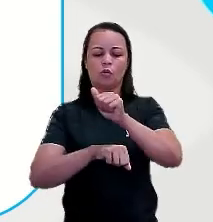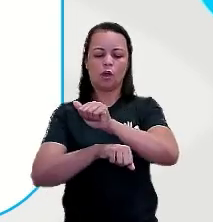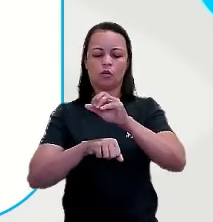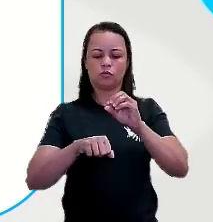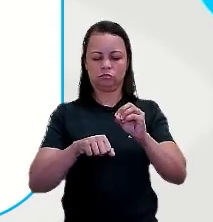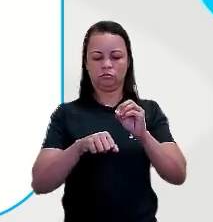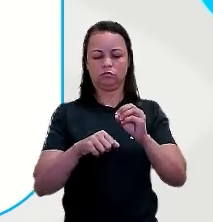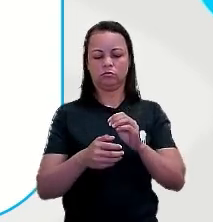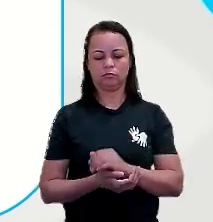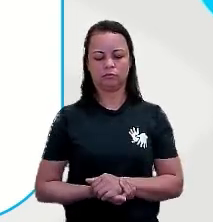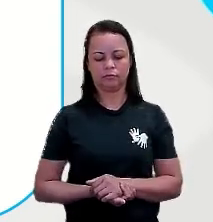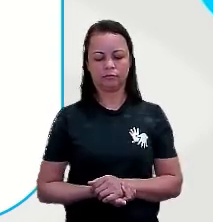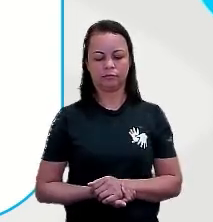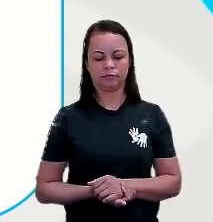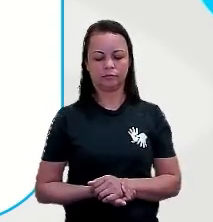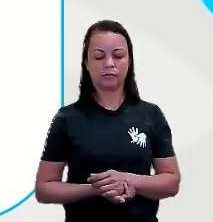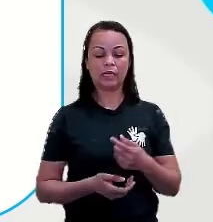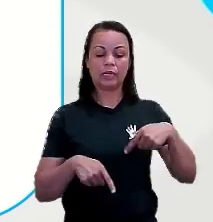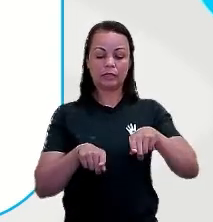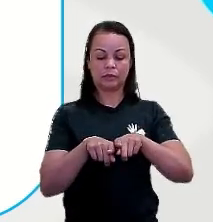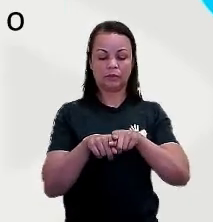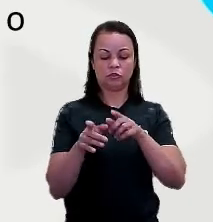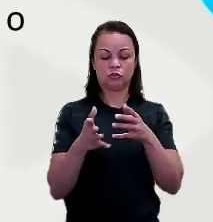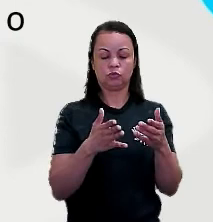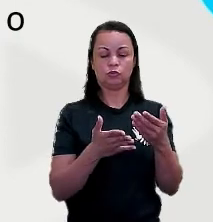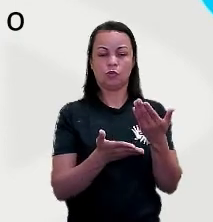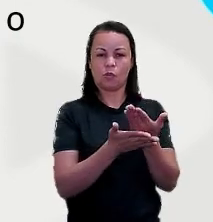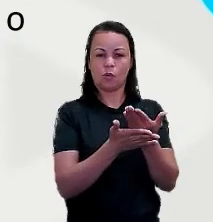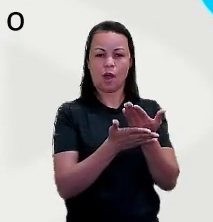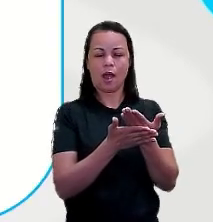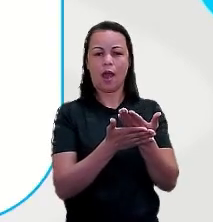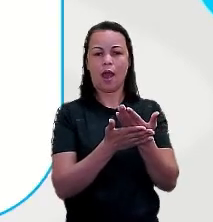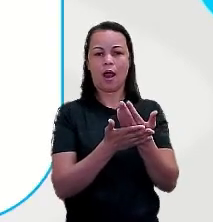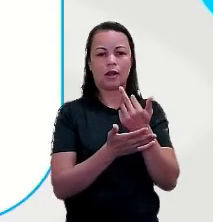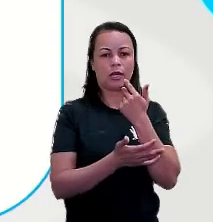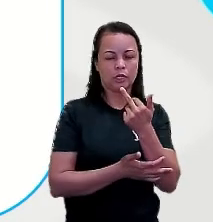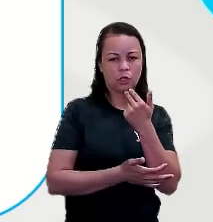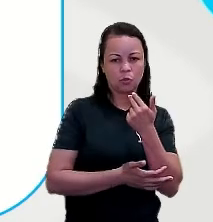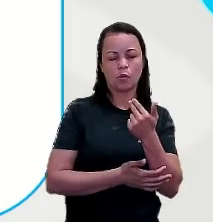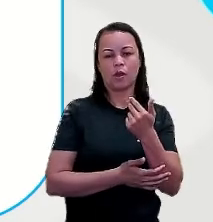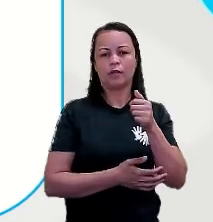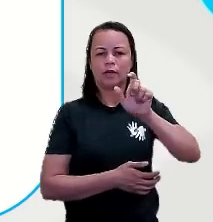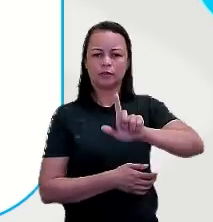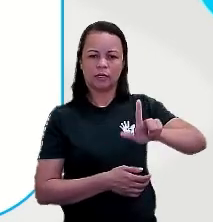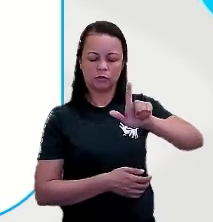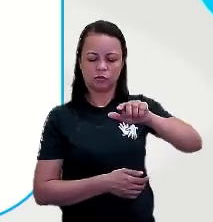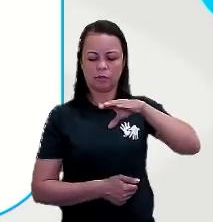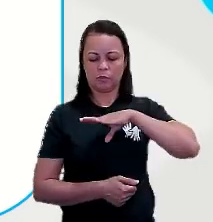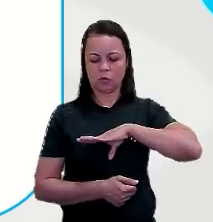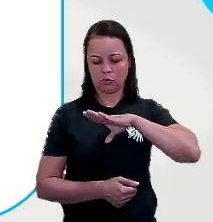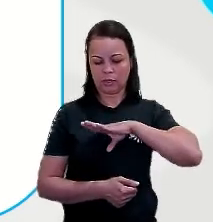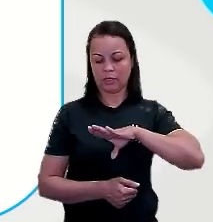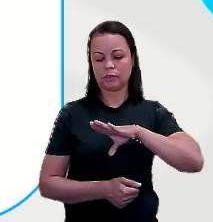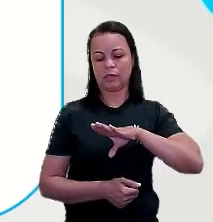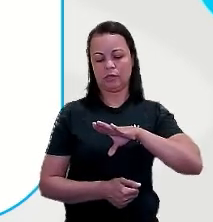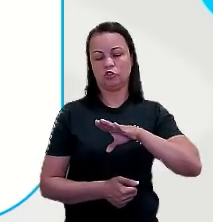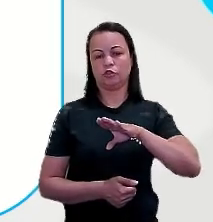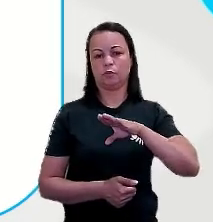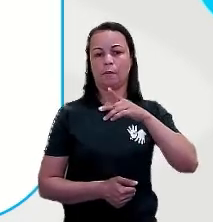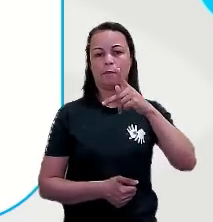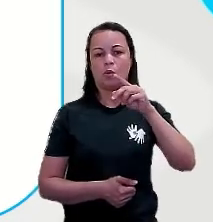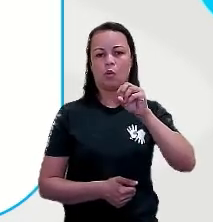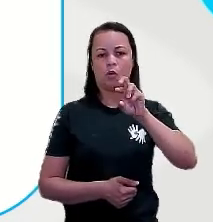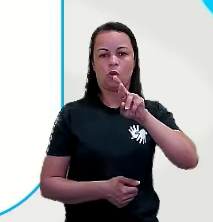e a literatura portuguesas. No caso, ali era portuguesas. Porque ele